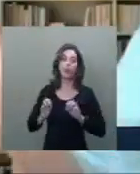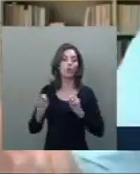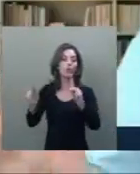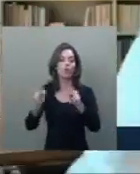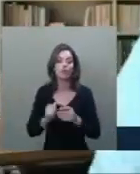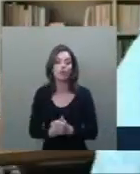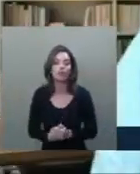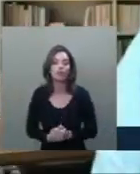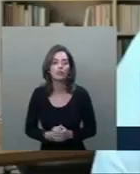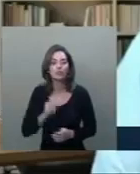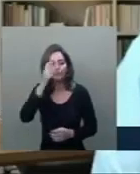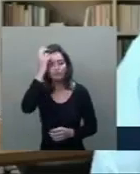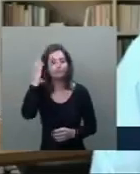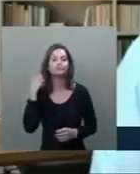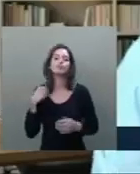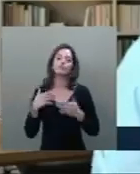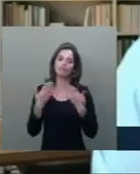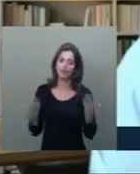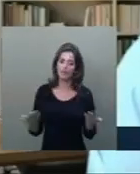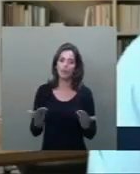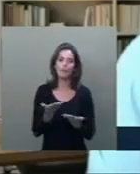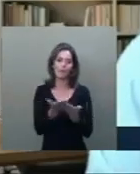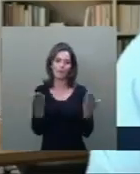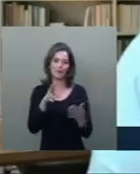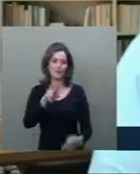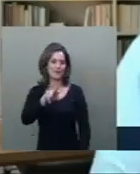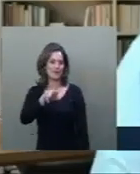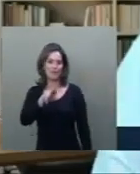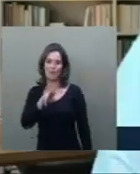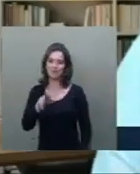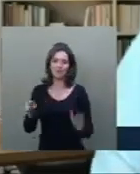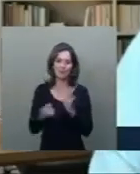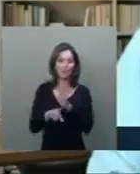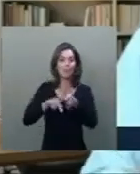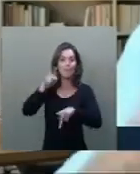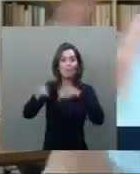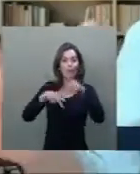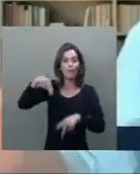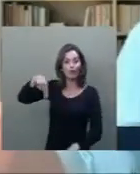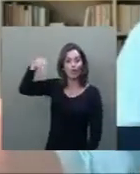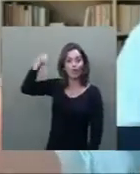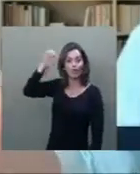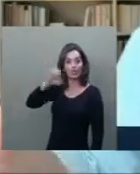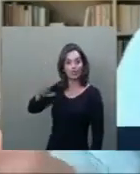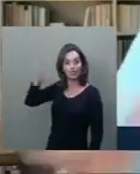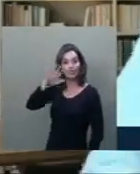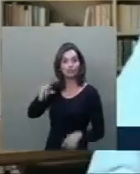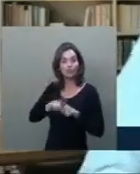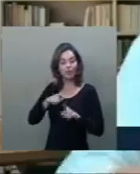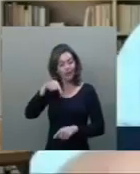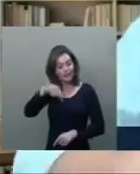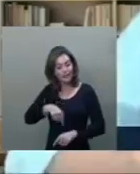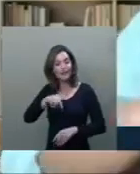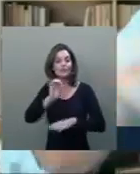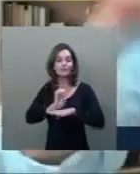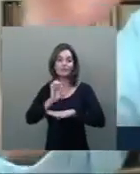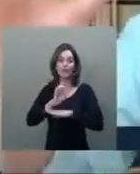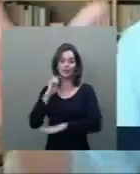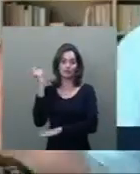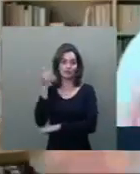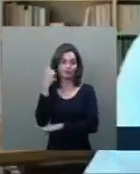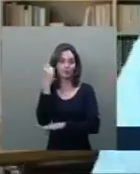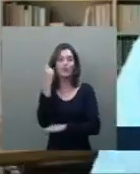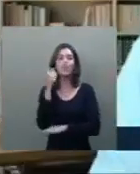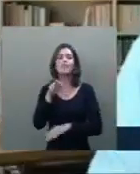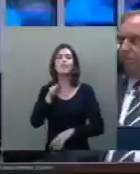estão dizendo? Então, meus irmãos nordestinos, meus irmãos aqui do meu querido Rio Grande do Sul, meus irmãos de